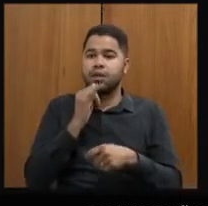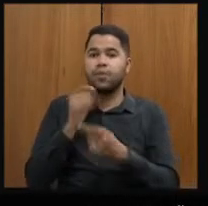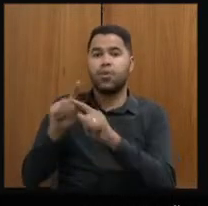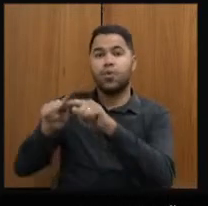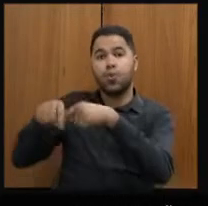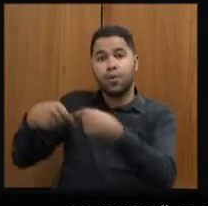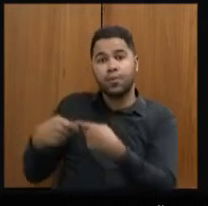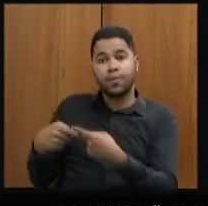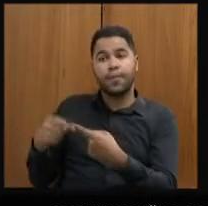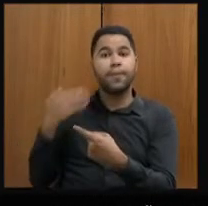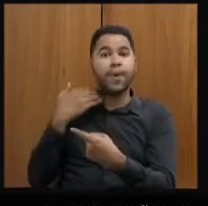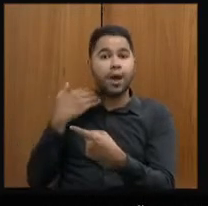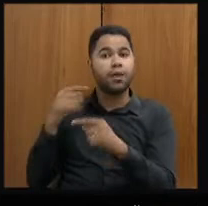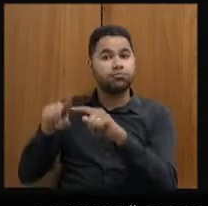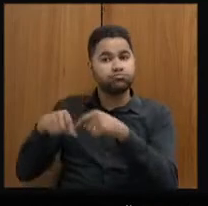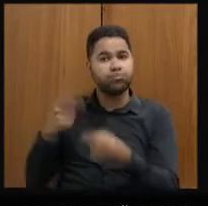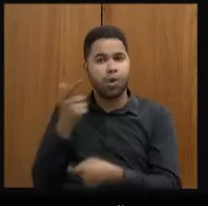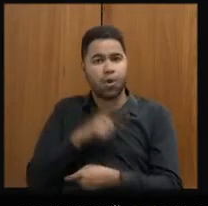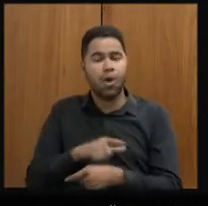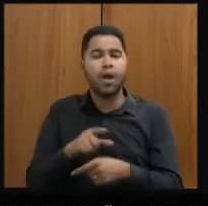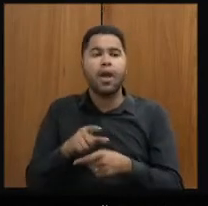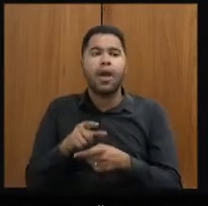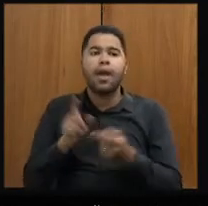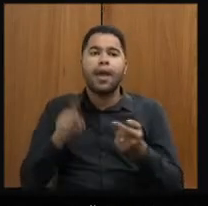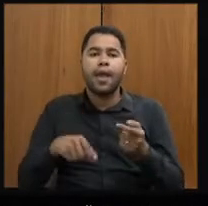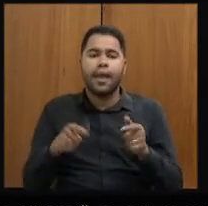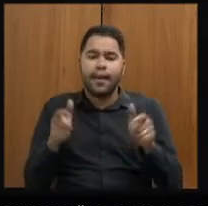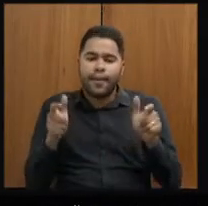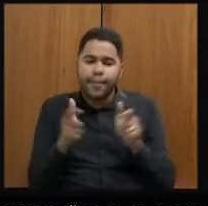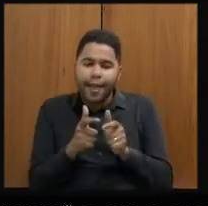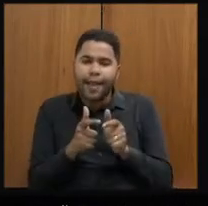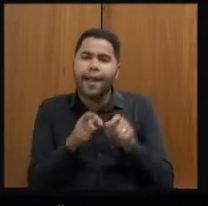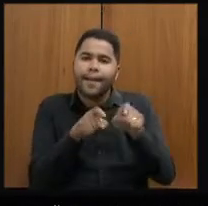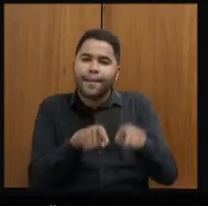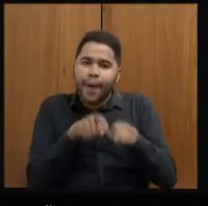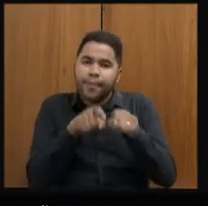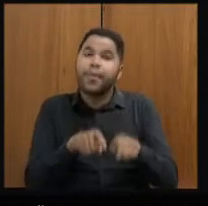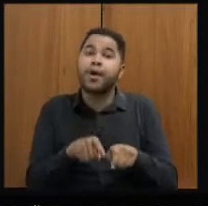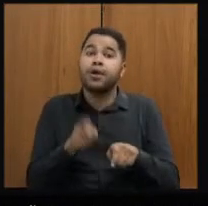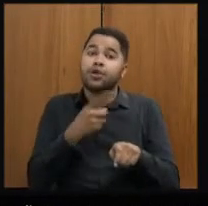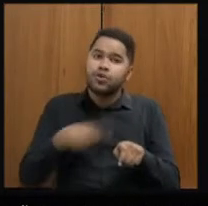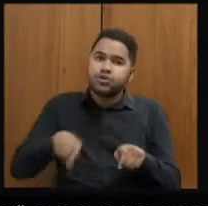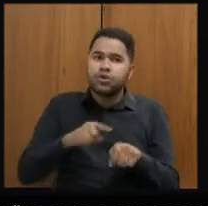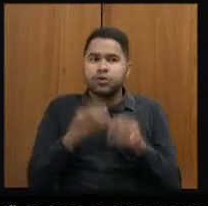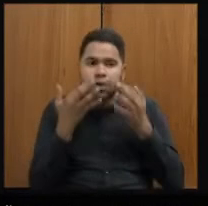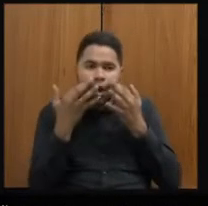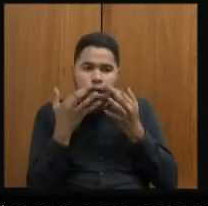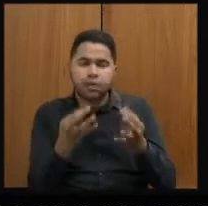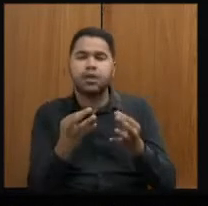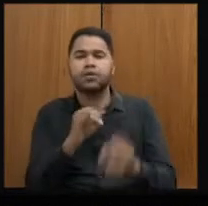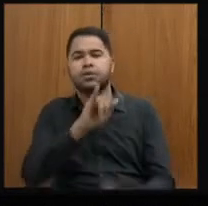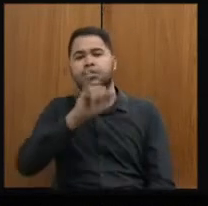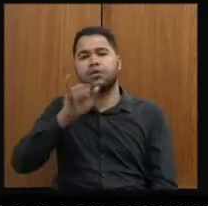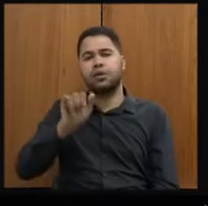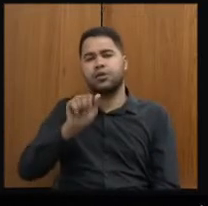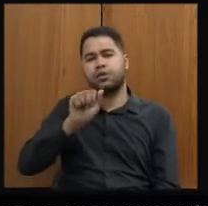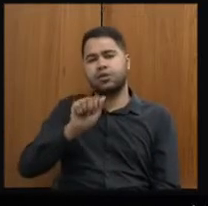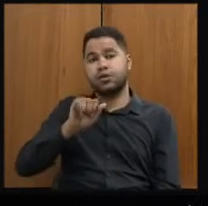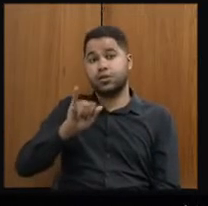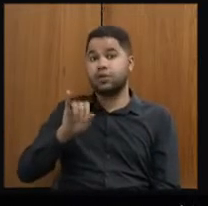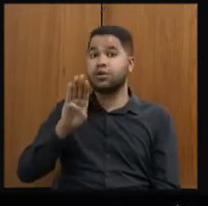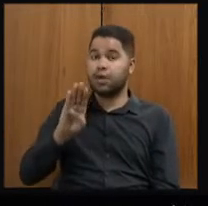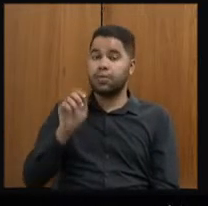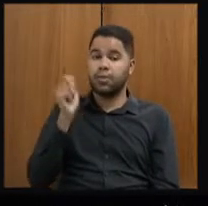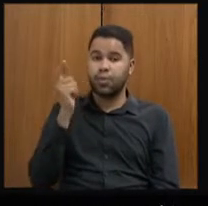empréstimo no banco então nós temos agricultores também que nós estamos falando aqui e que nós estamos atento lá no Jaíba para fazer essa regularização